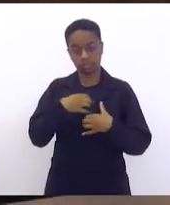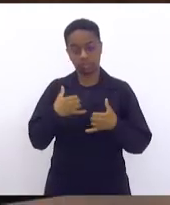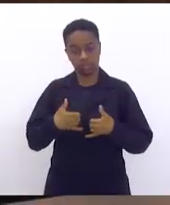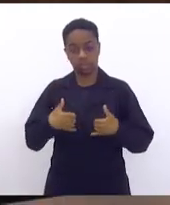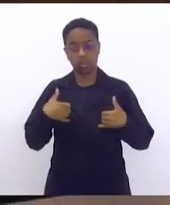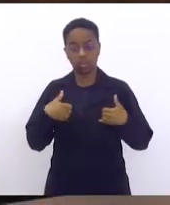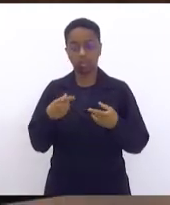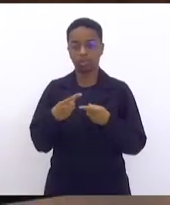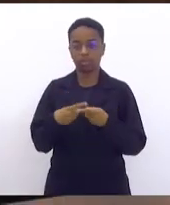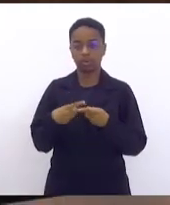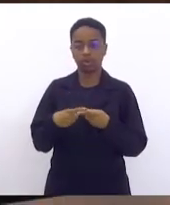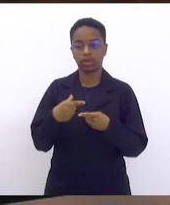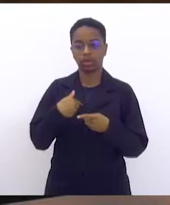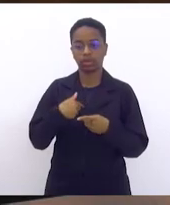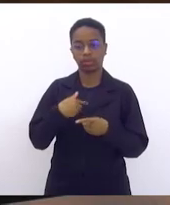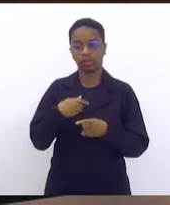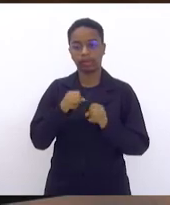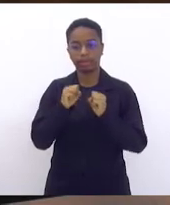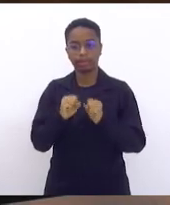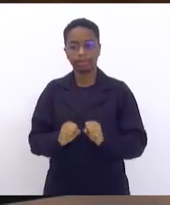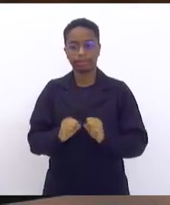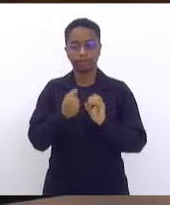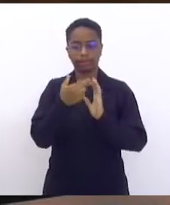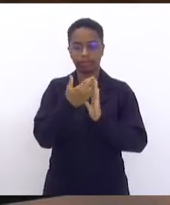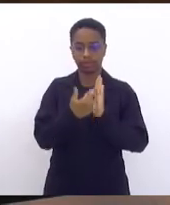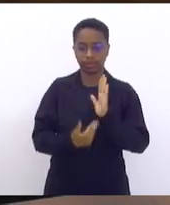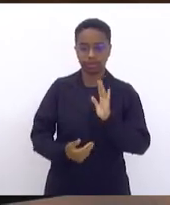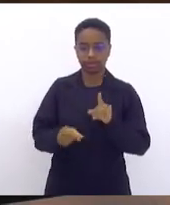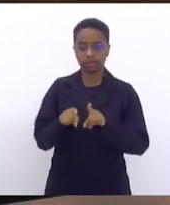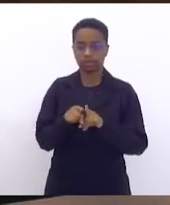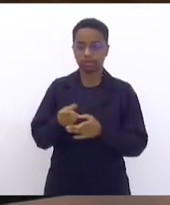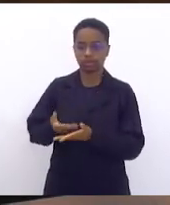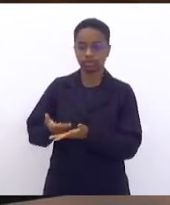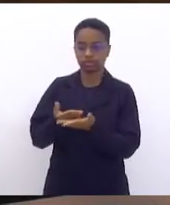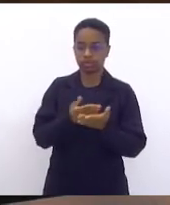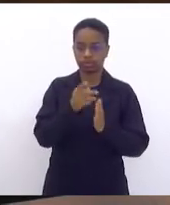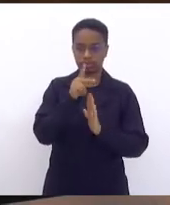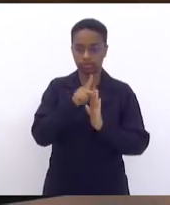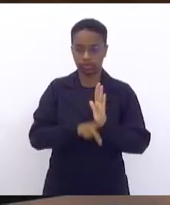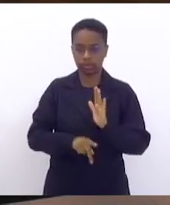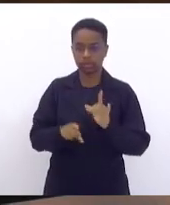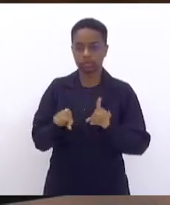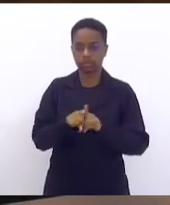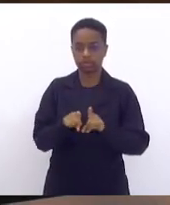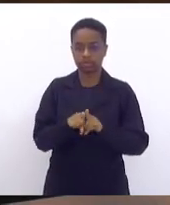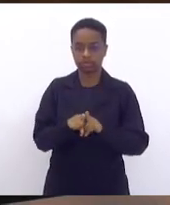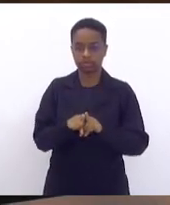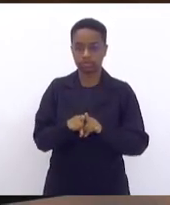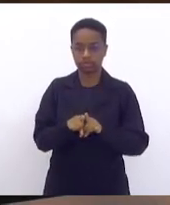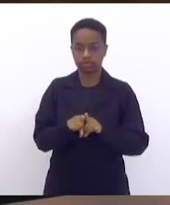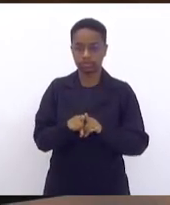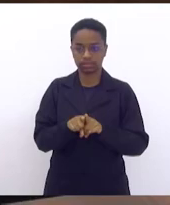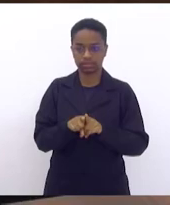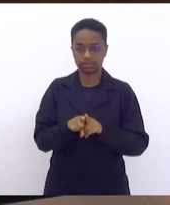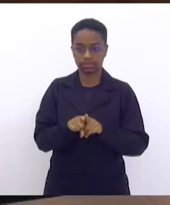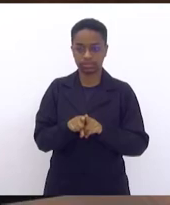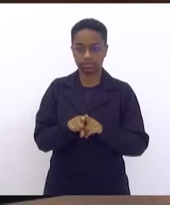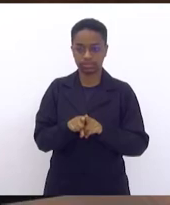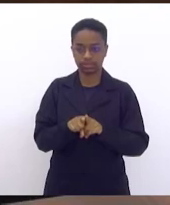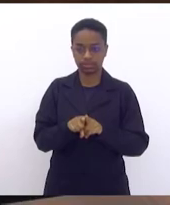poder relatar, em poder estudar esse projeto e fazer com que, de fato...